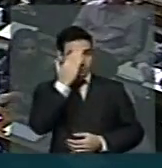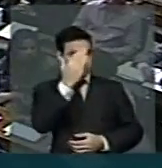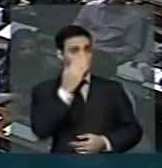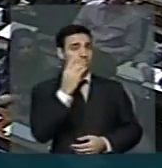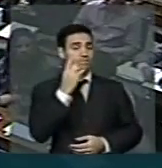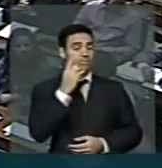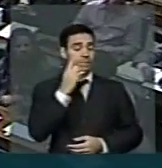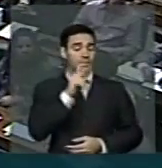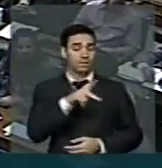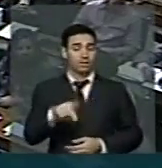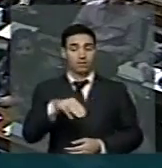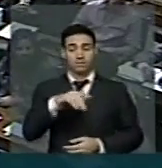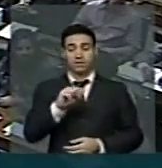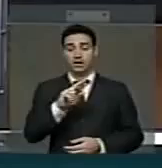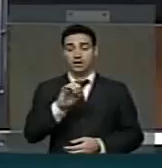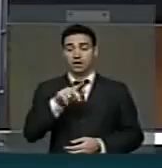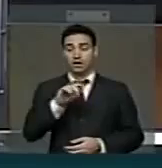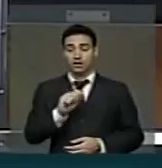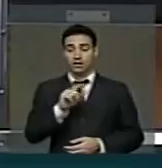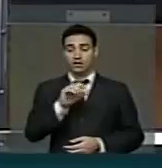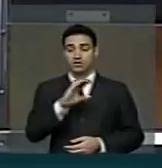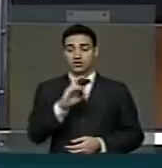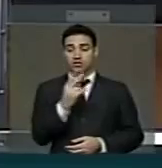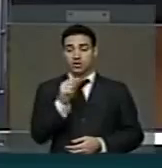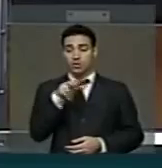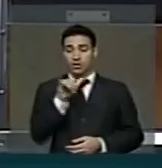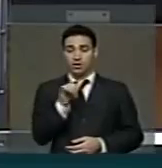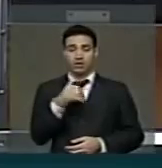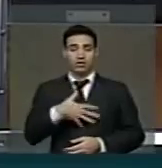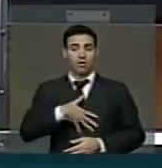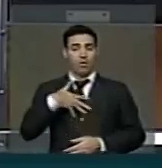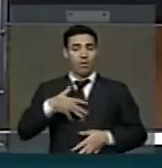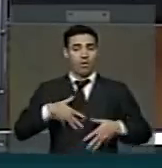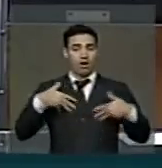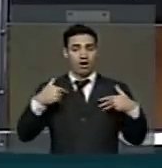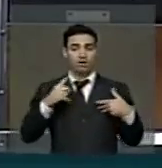honra ouvi-la e ter a sua presença aqui entre nós.